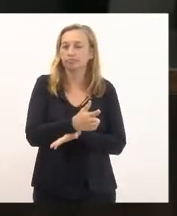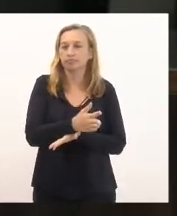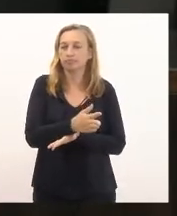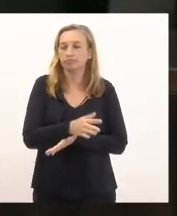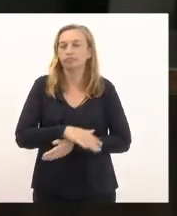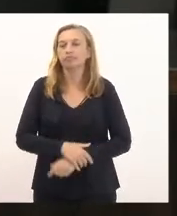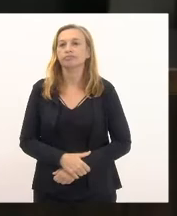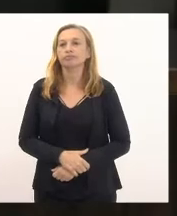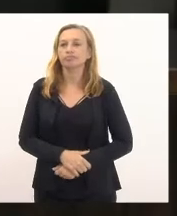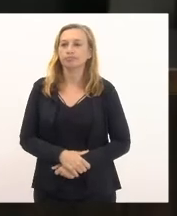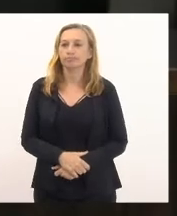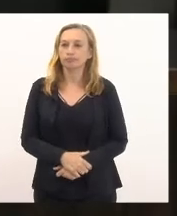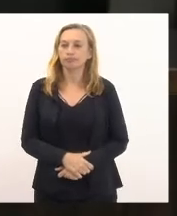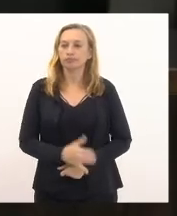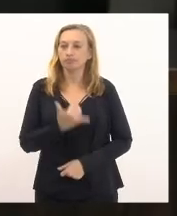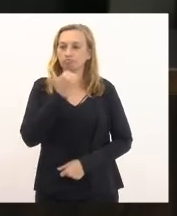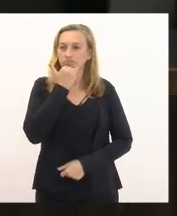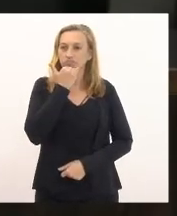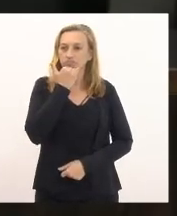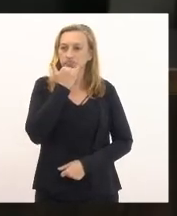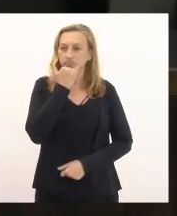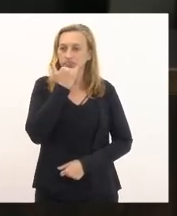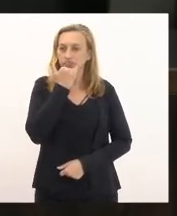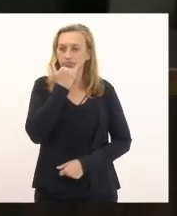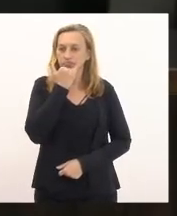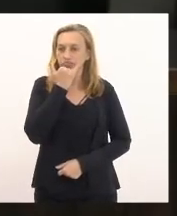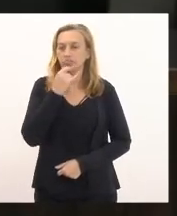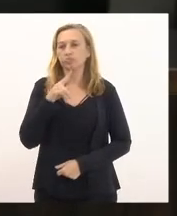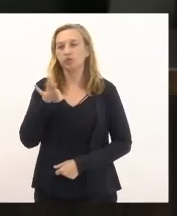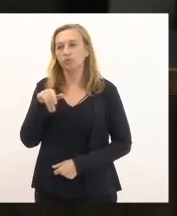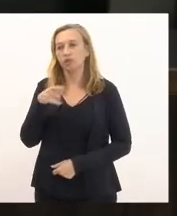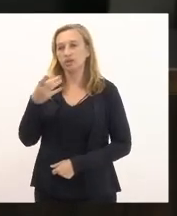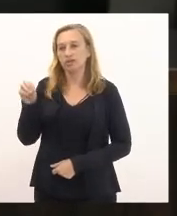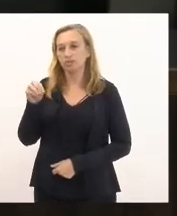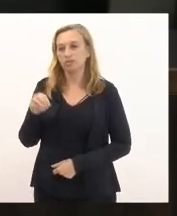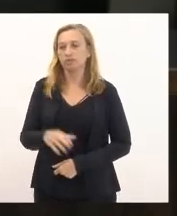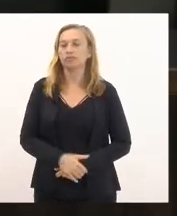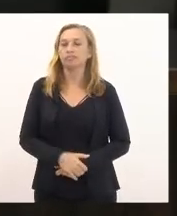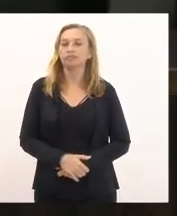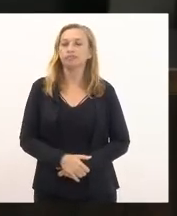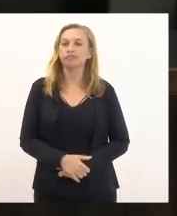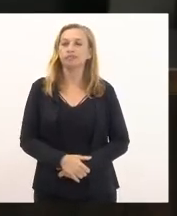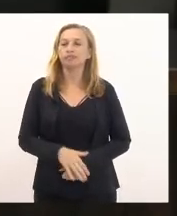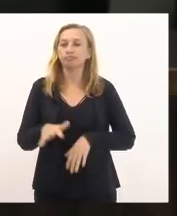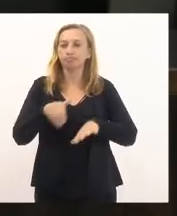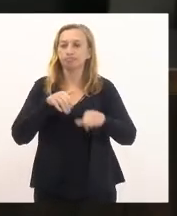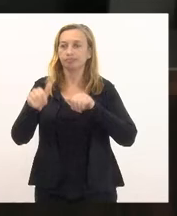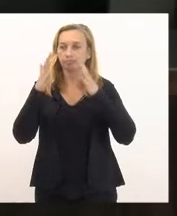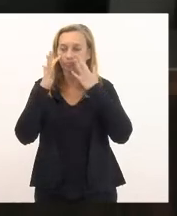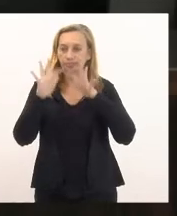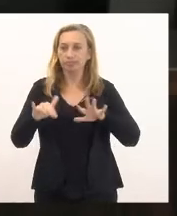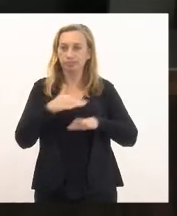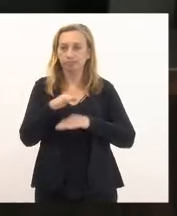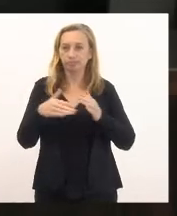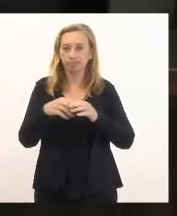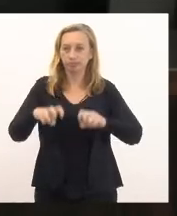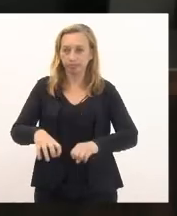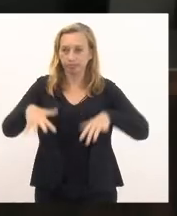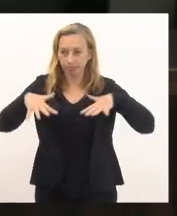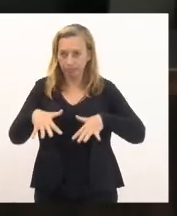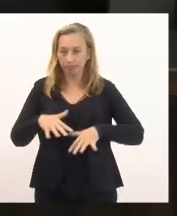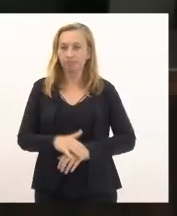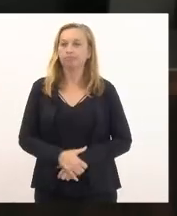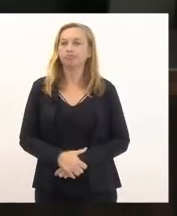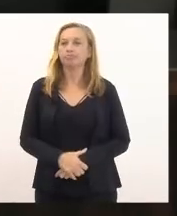aprovado, vai autógrafo. Perdão, vai à promulgação. A presidência chama a atenção do plenário e